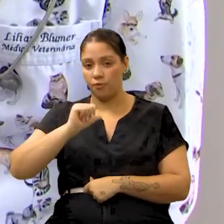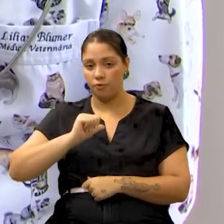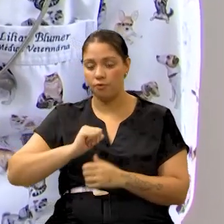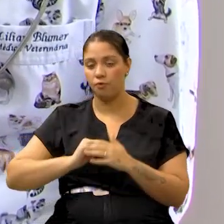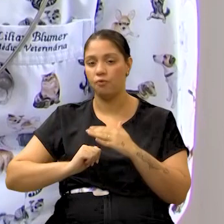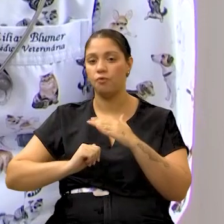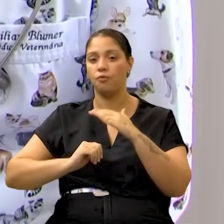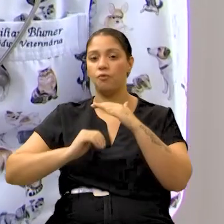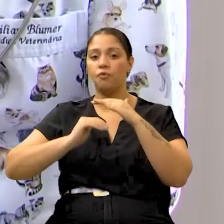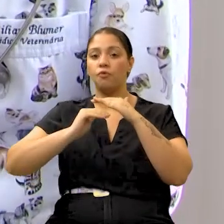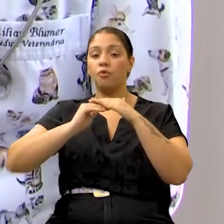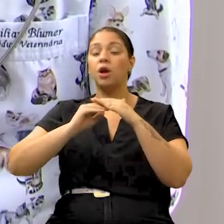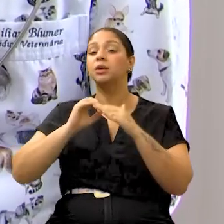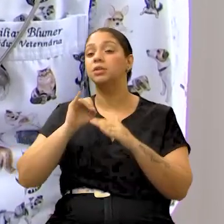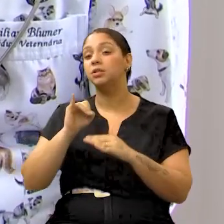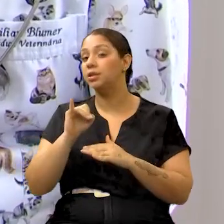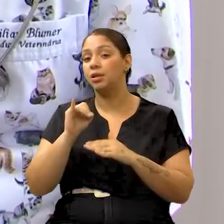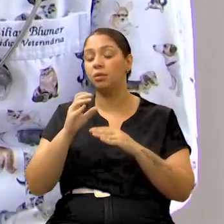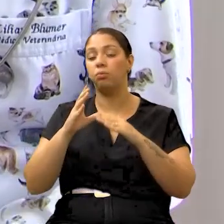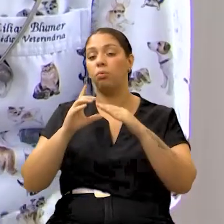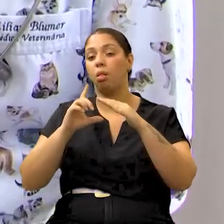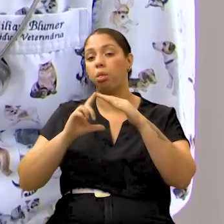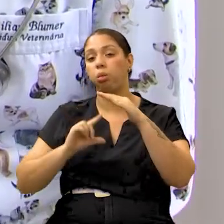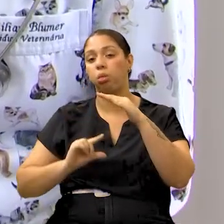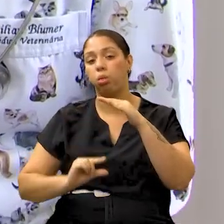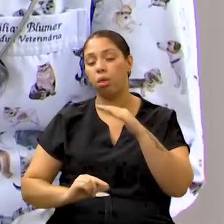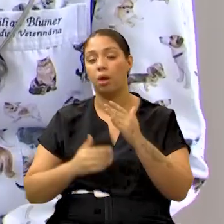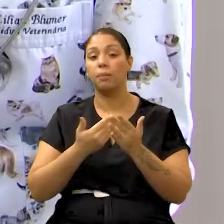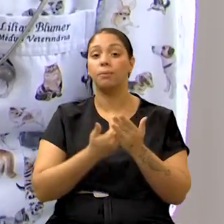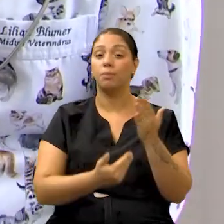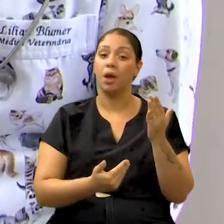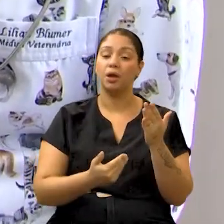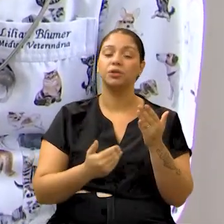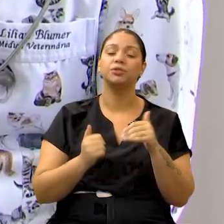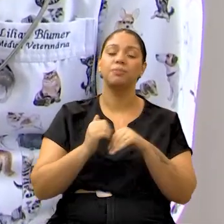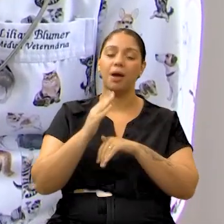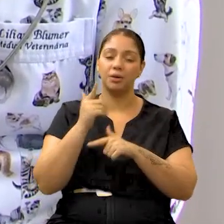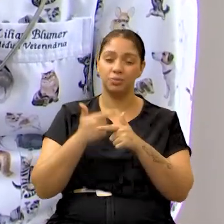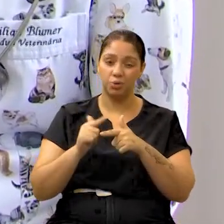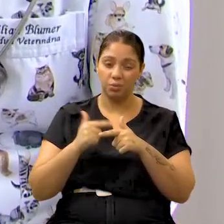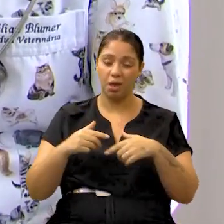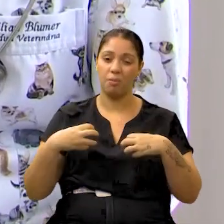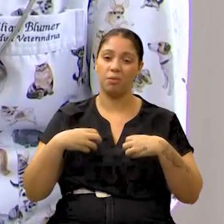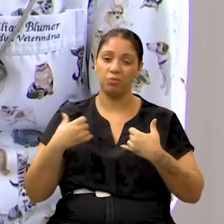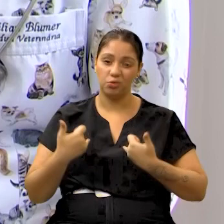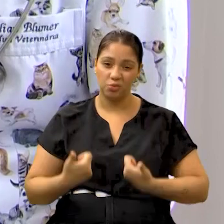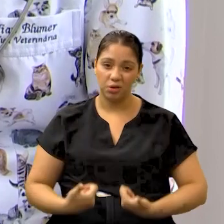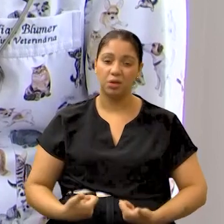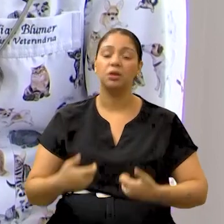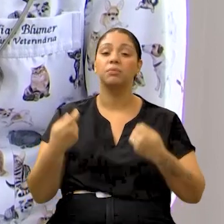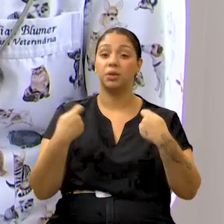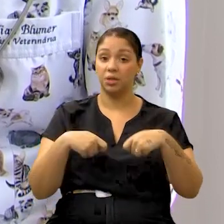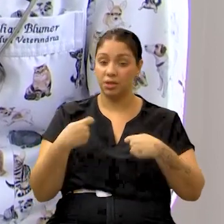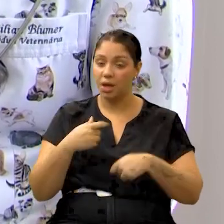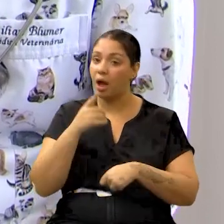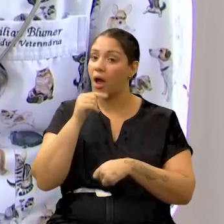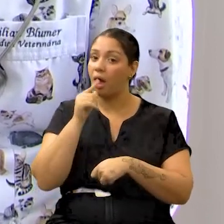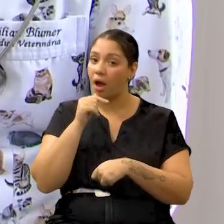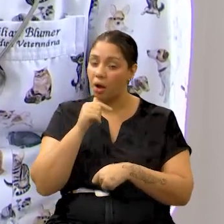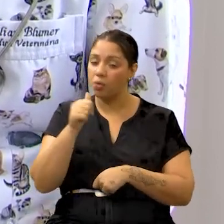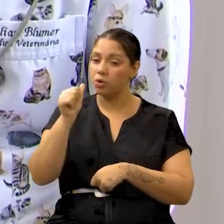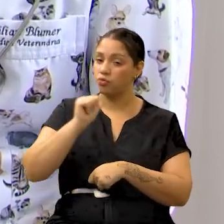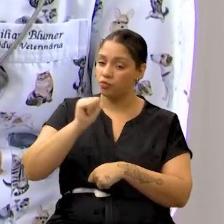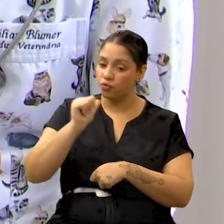não apresenta isso, ele vai desidratar e a desidratação é mais agressão para o rim. Então, a gente tem que fornecer água